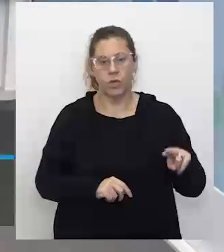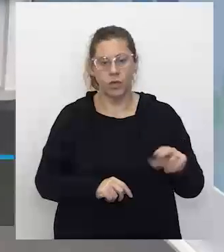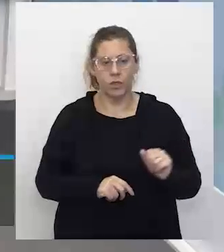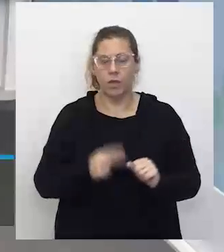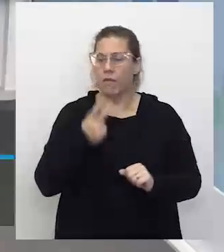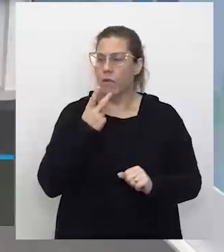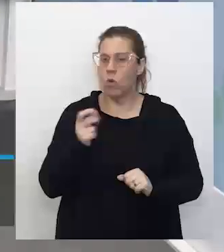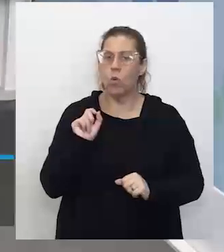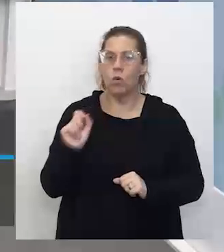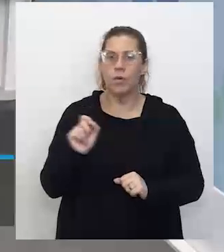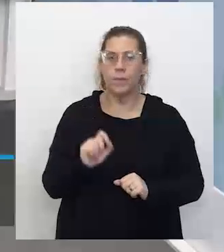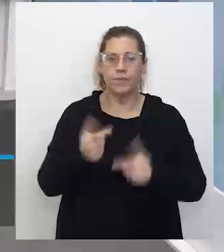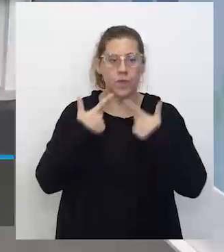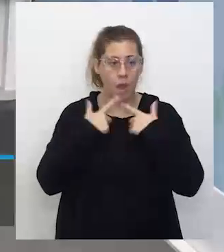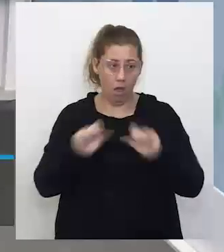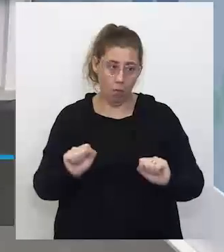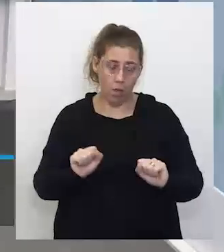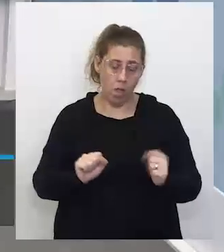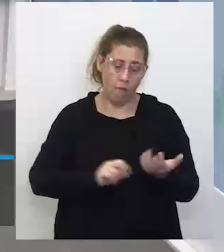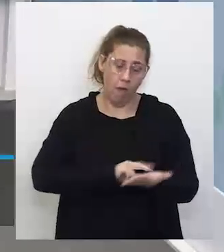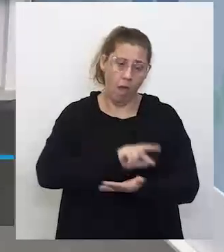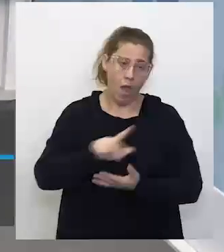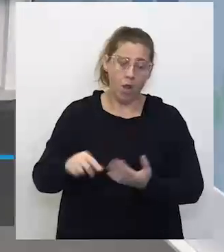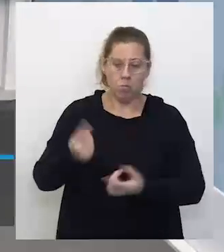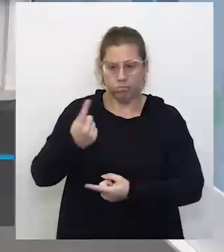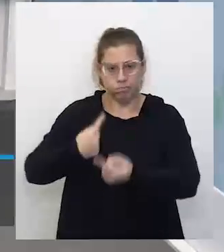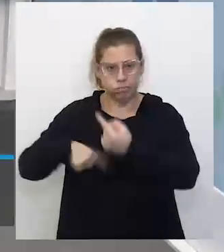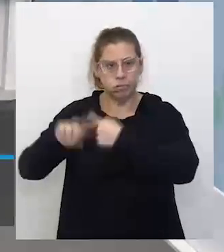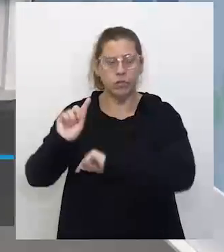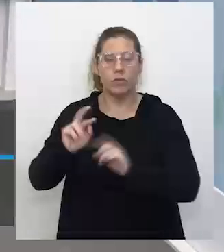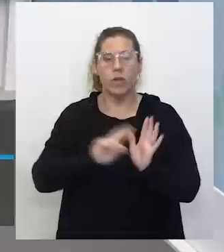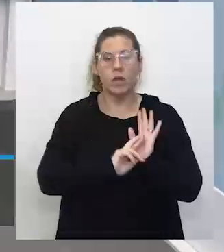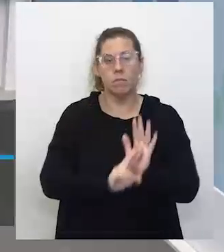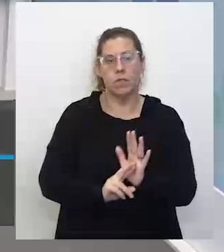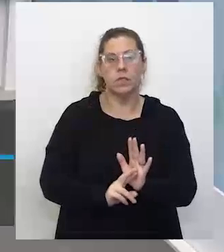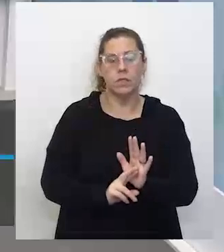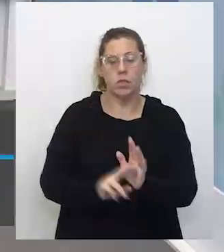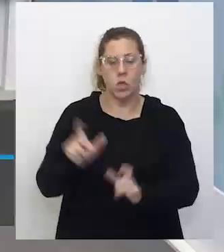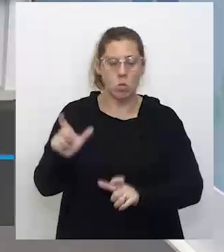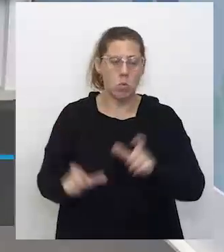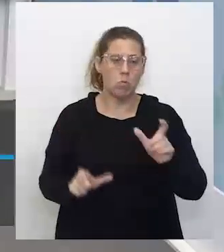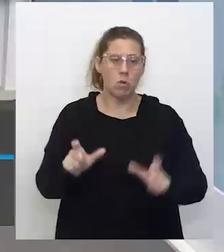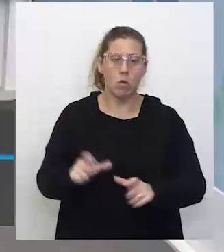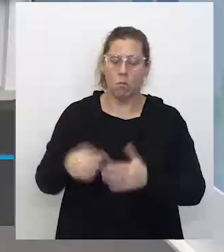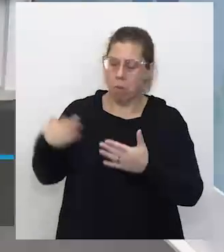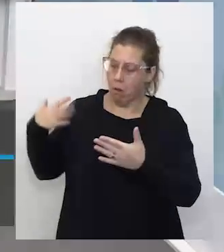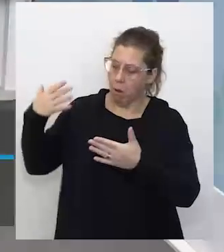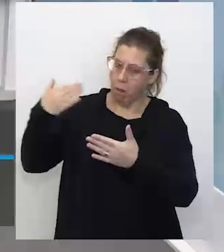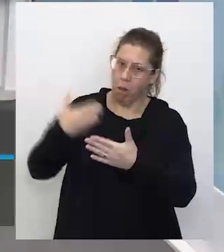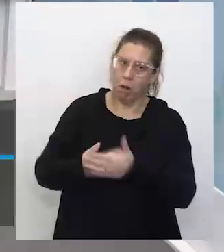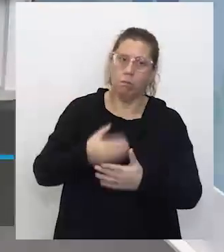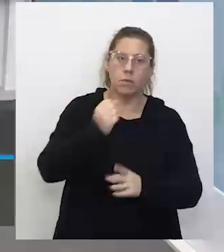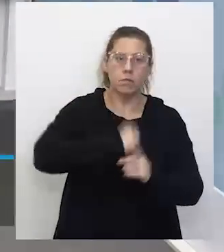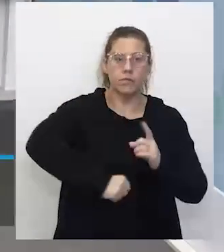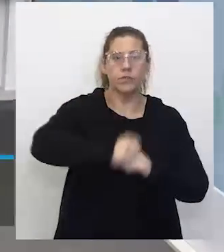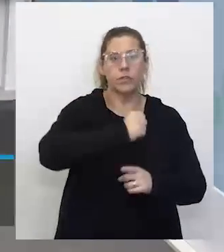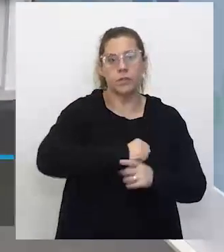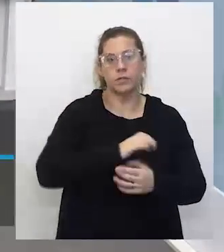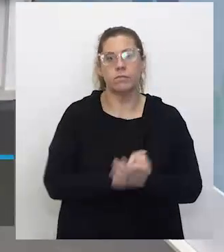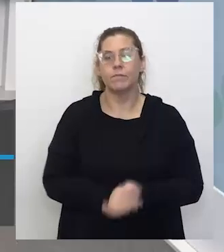chegou e falou, a linguagem ela é dinâmica, ela se transforma e representa a humanidade em seu contexto histórico e social. Justamente